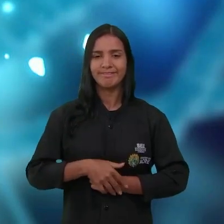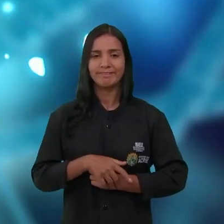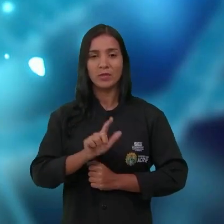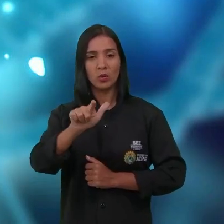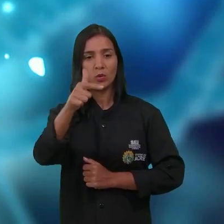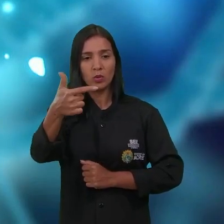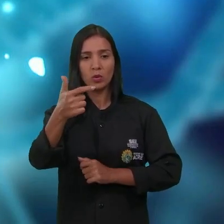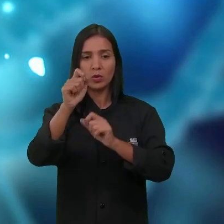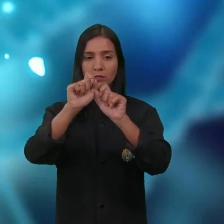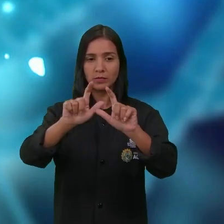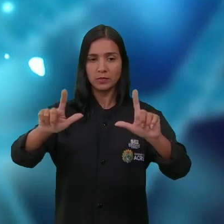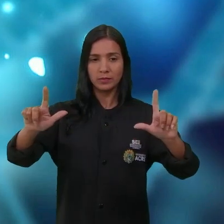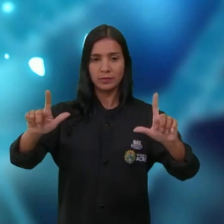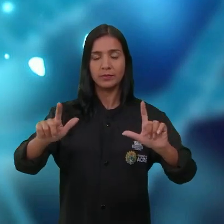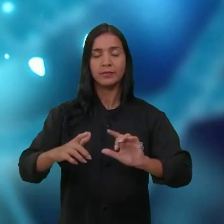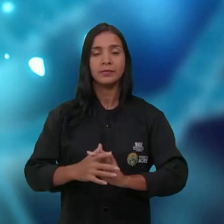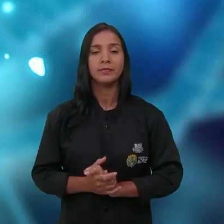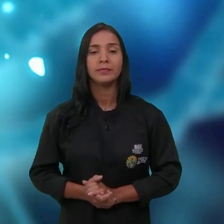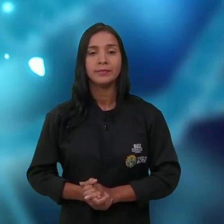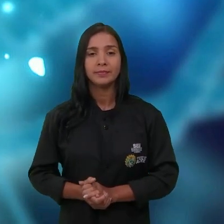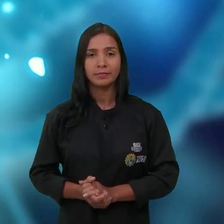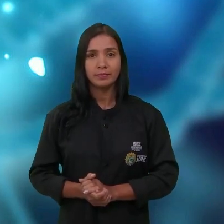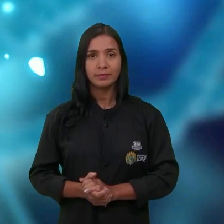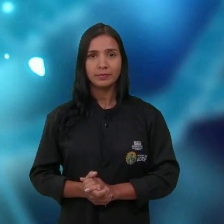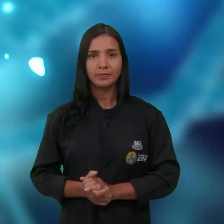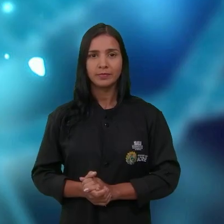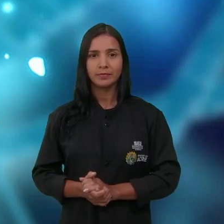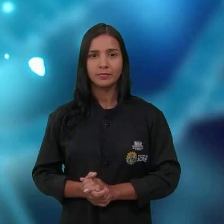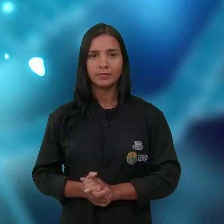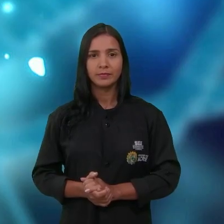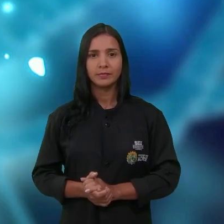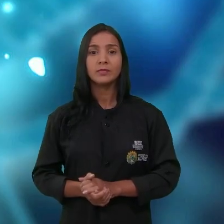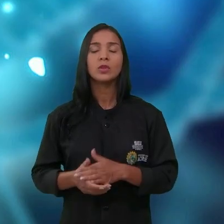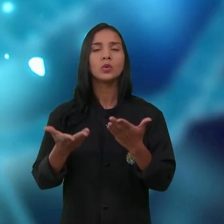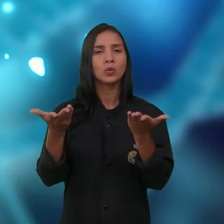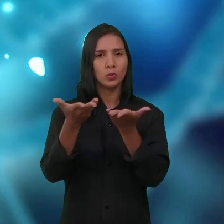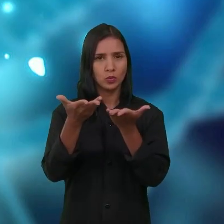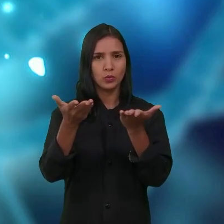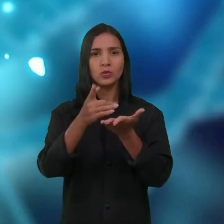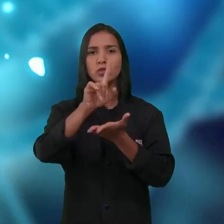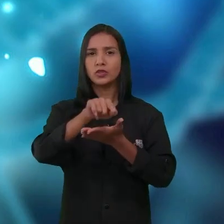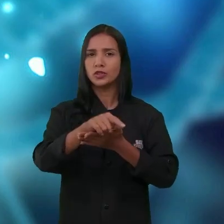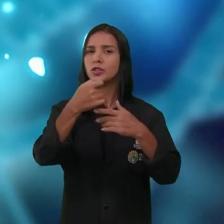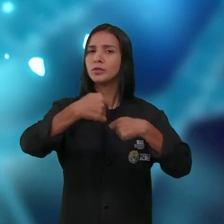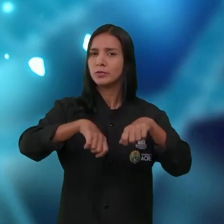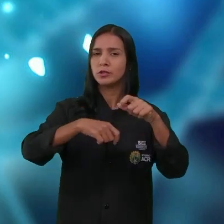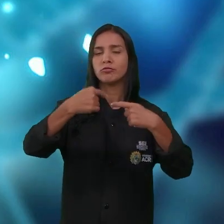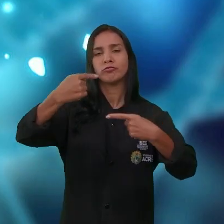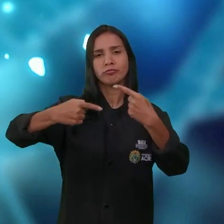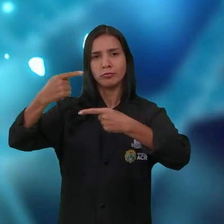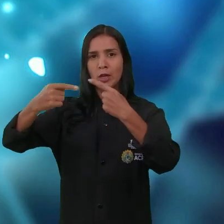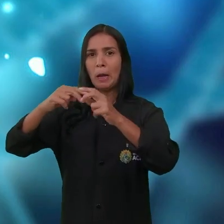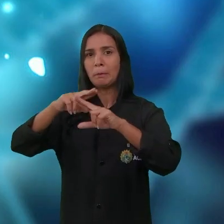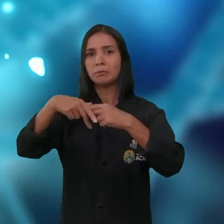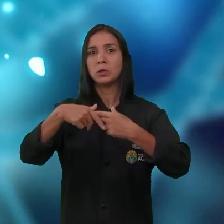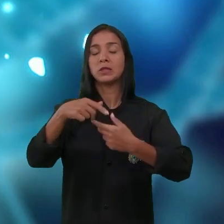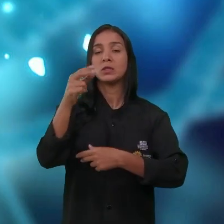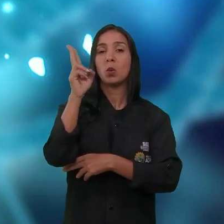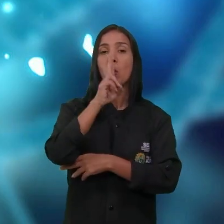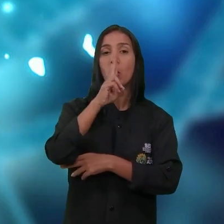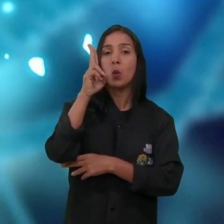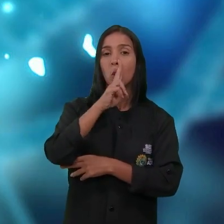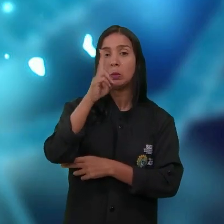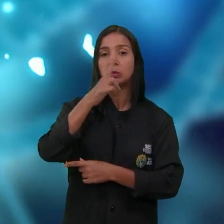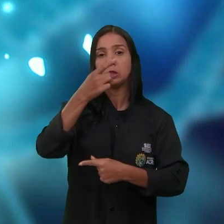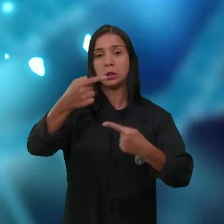imagem. Então, nós temos a emergência de questões, né? Por isso que está destacado aqui